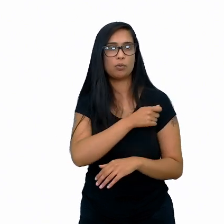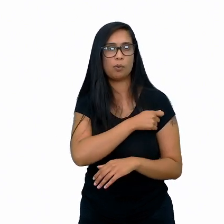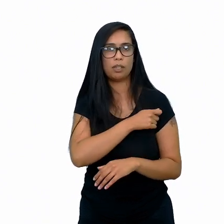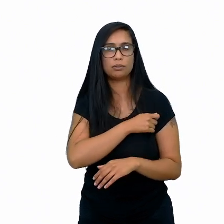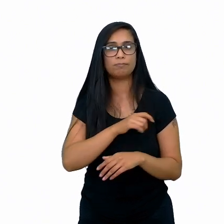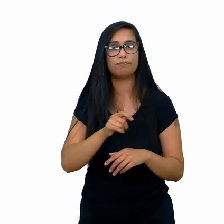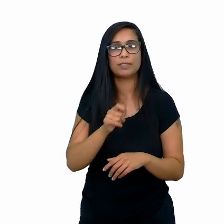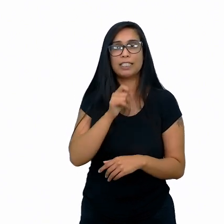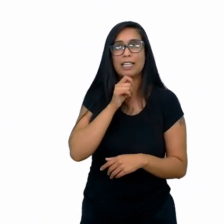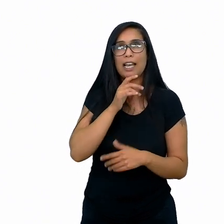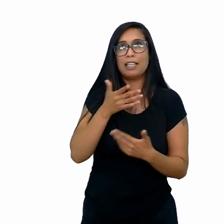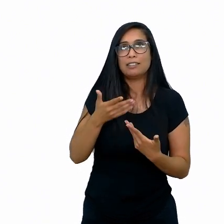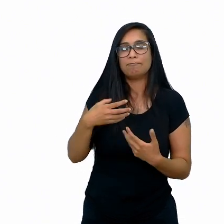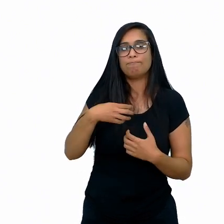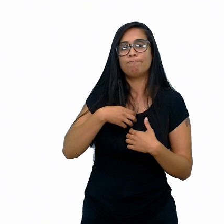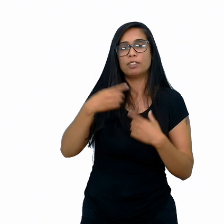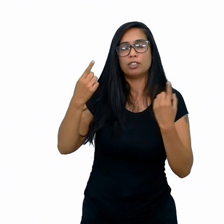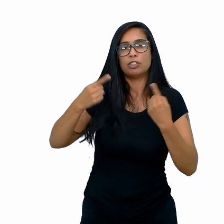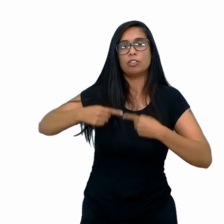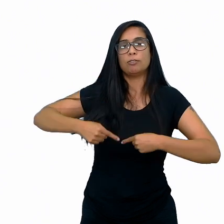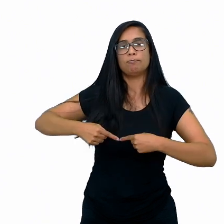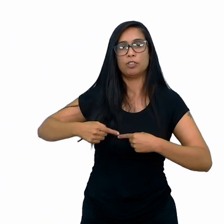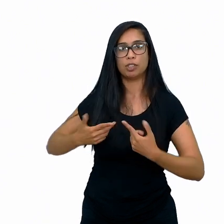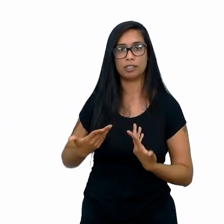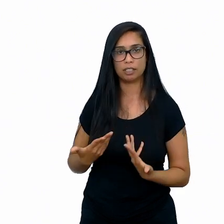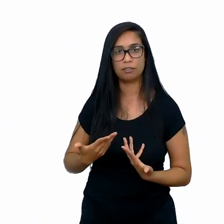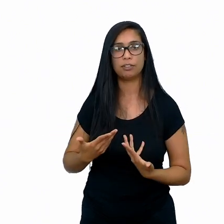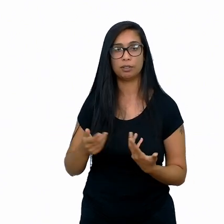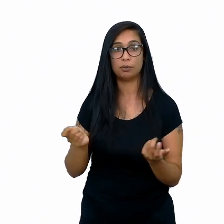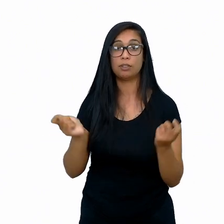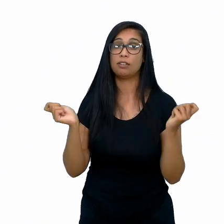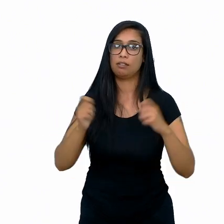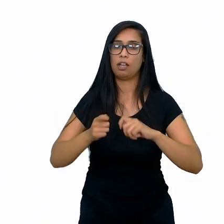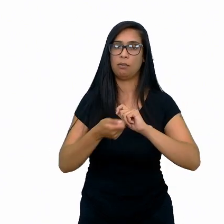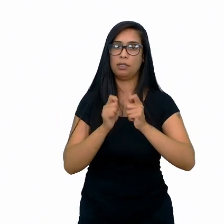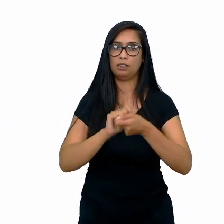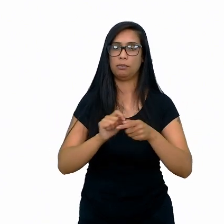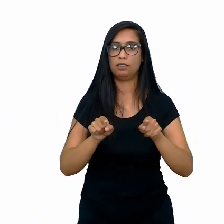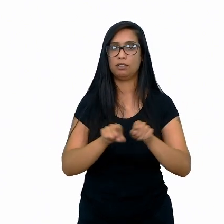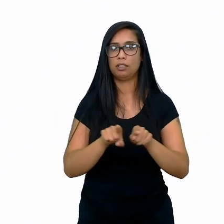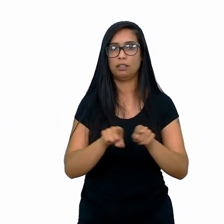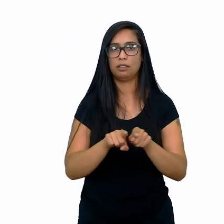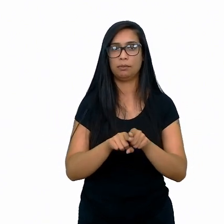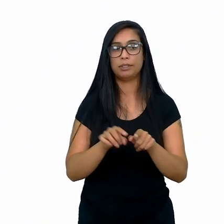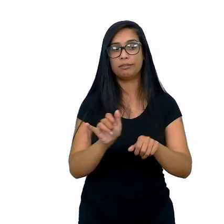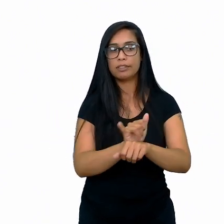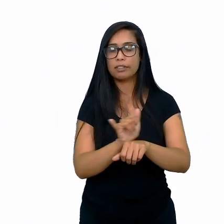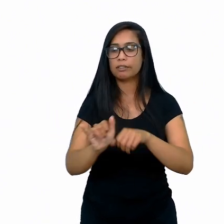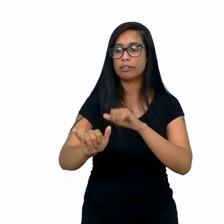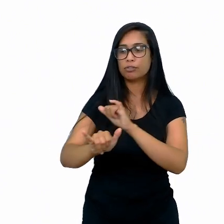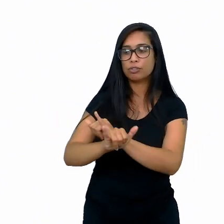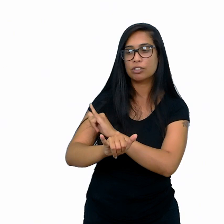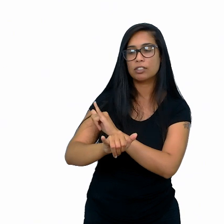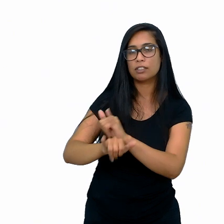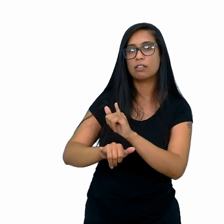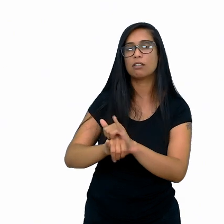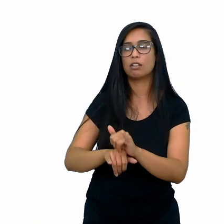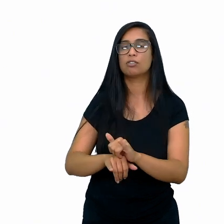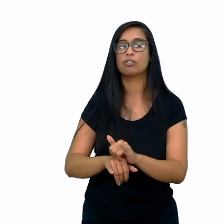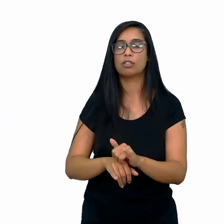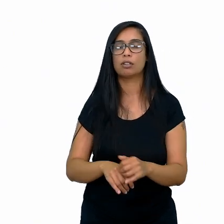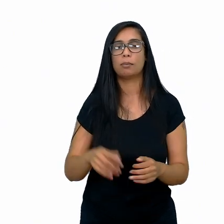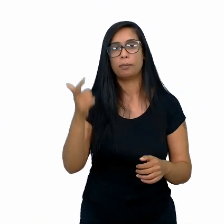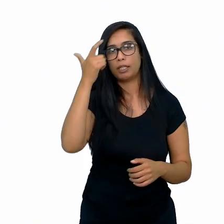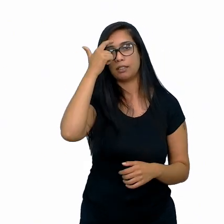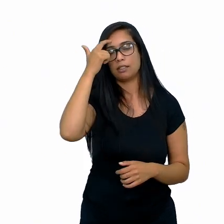ser desafiados a ir além. Então, aqui a gente pode pensar nessa articulação, conversar ali